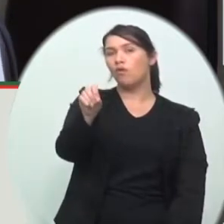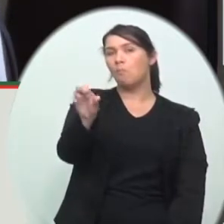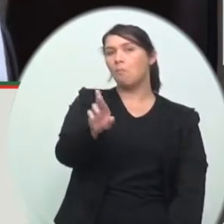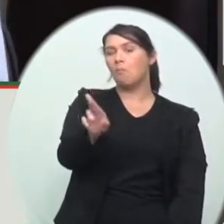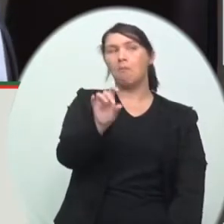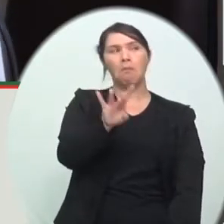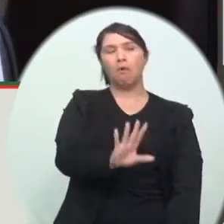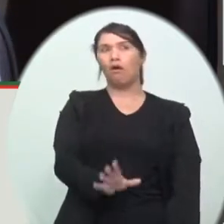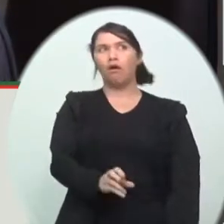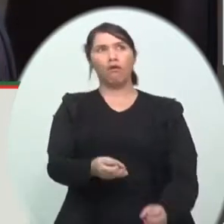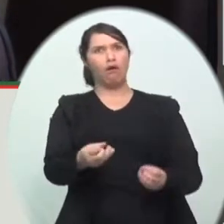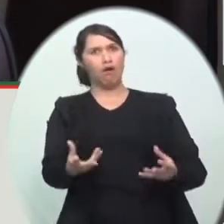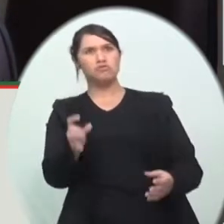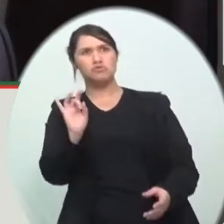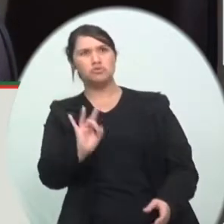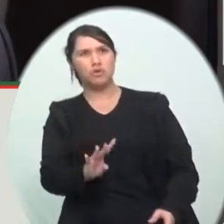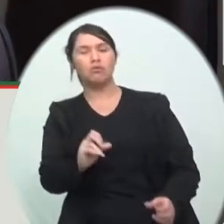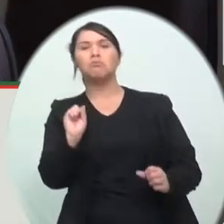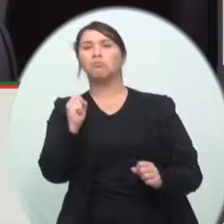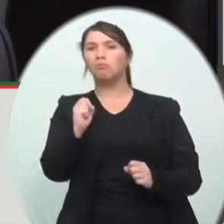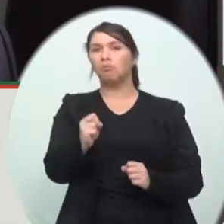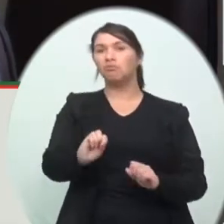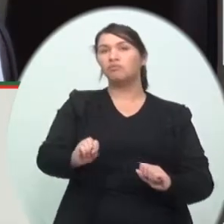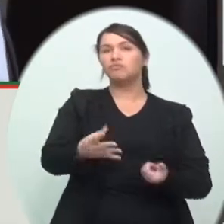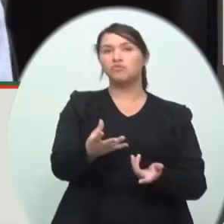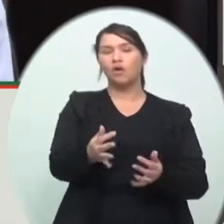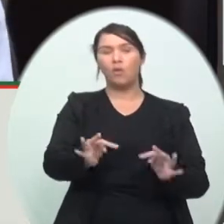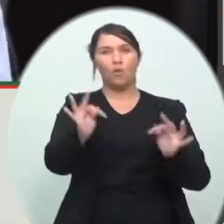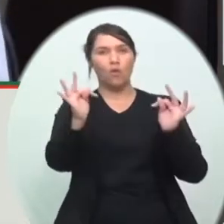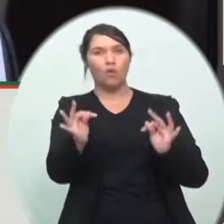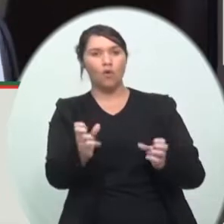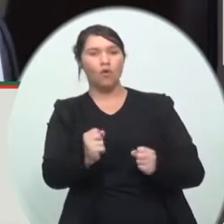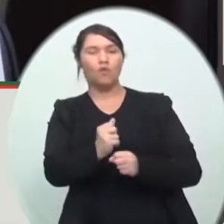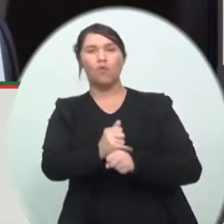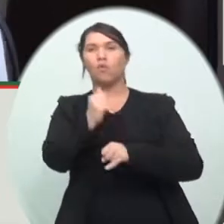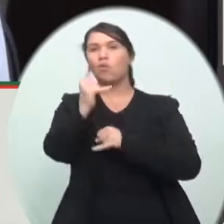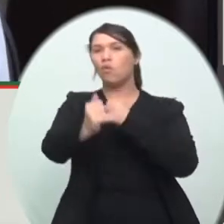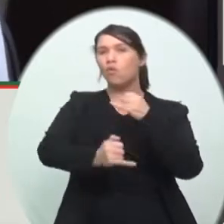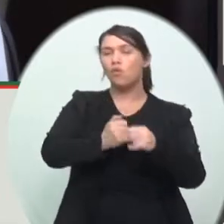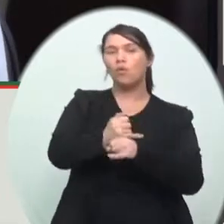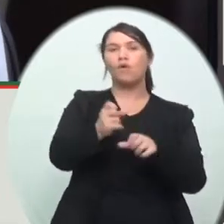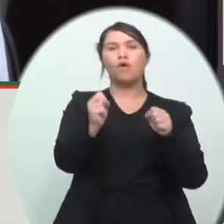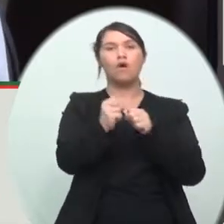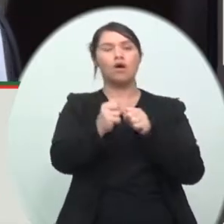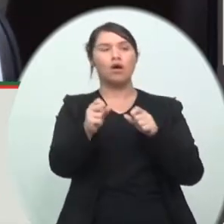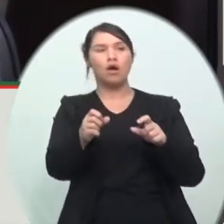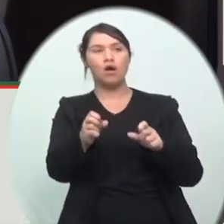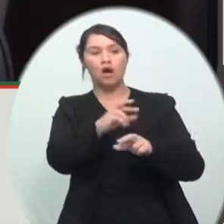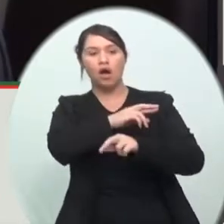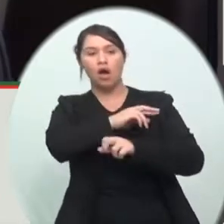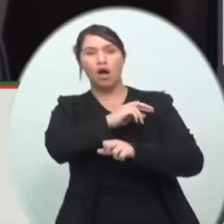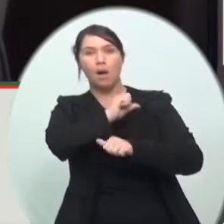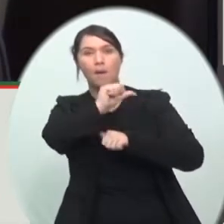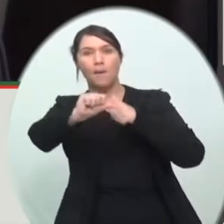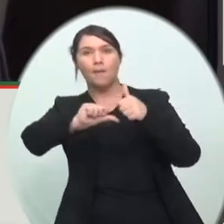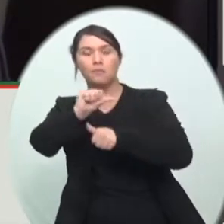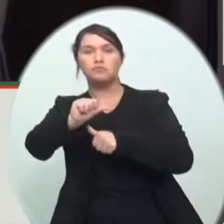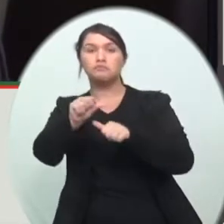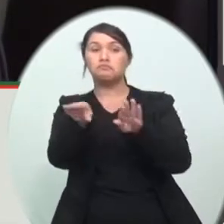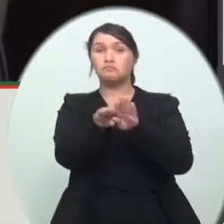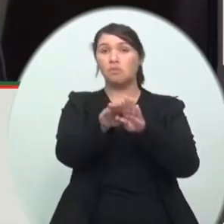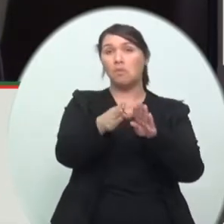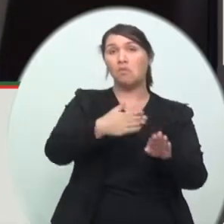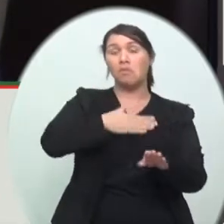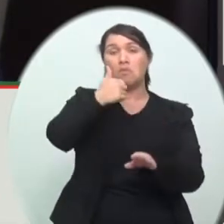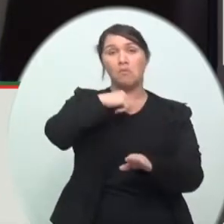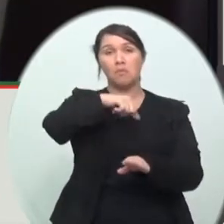permite que muita gente tenha acesso cada vez mais. E essa transformação vem impactando na minha avó. Ou